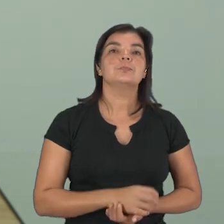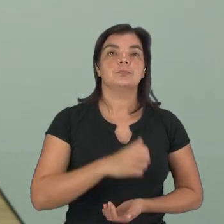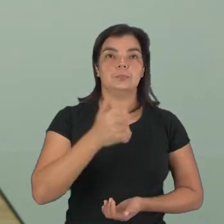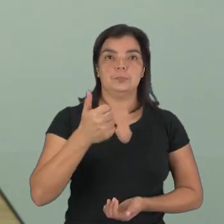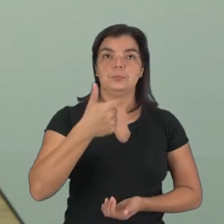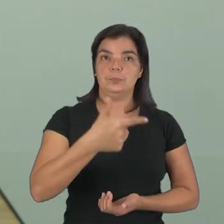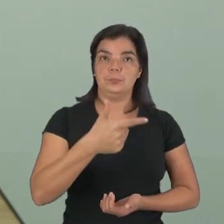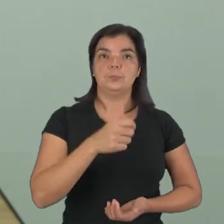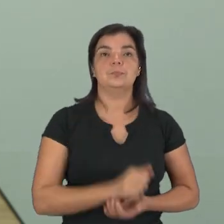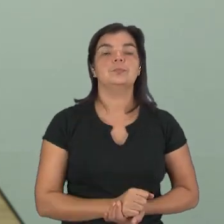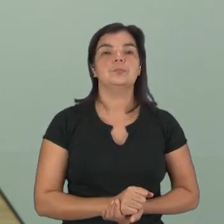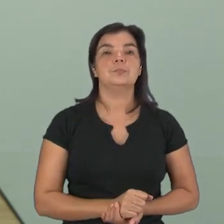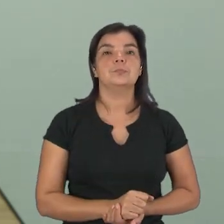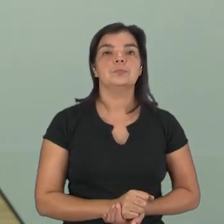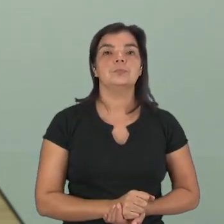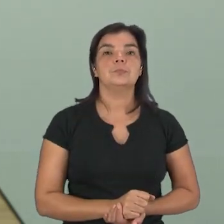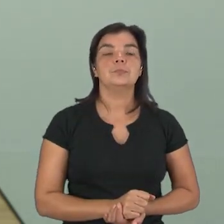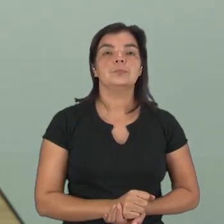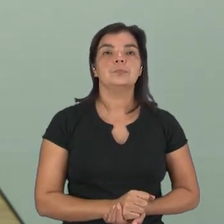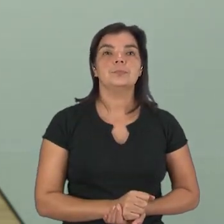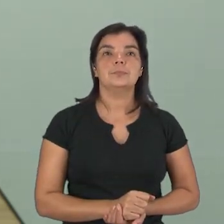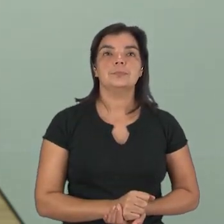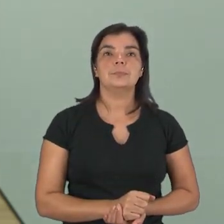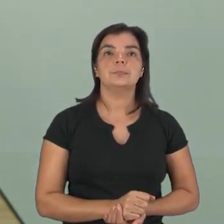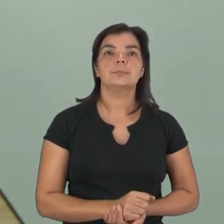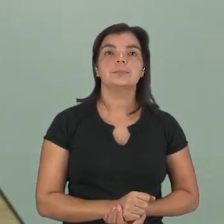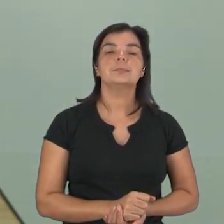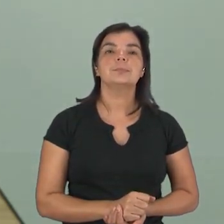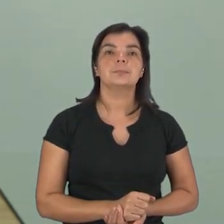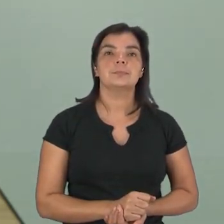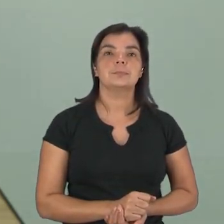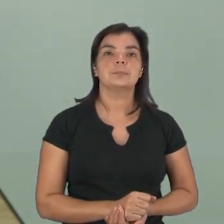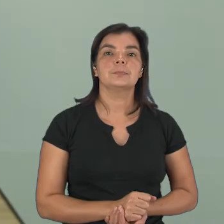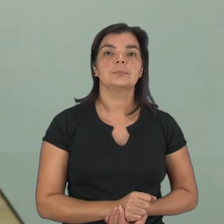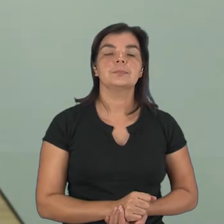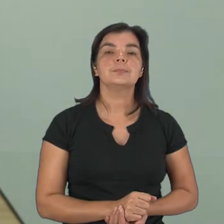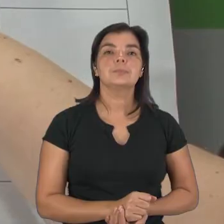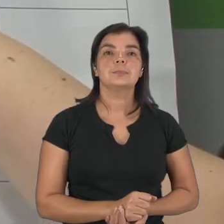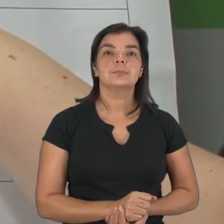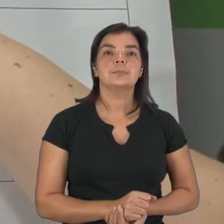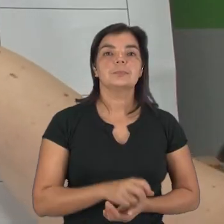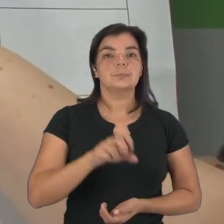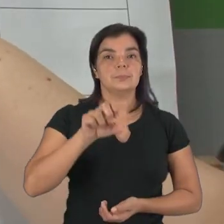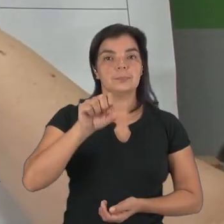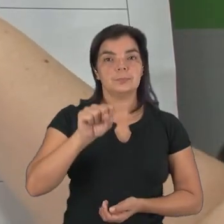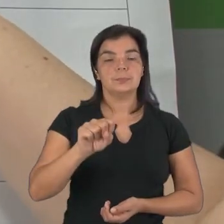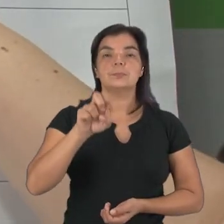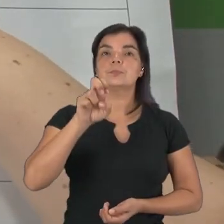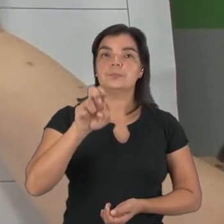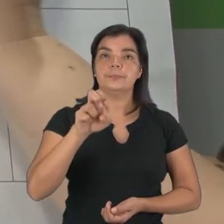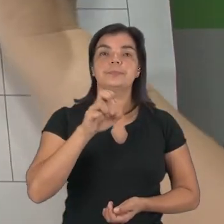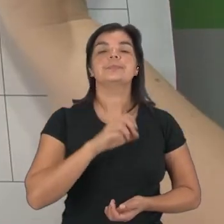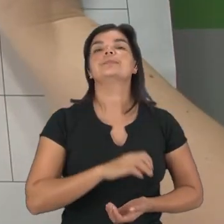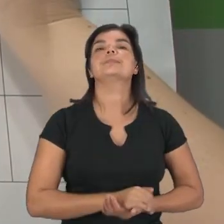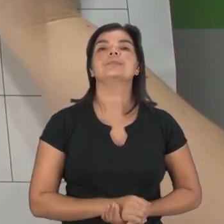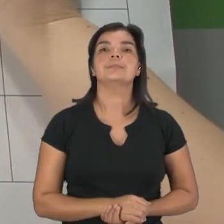12 inteiros, né? 12 inteiros e